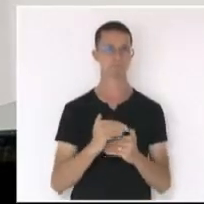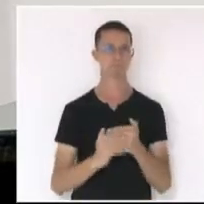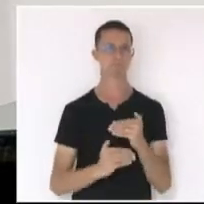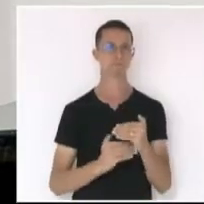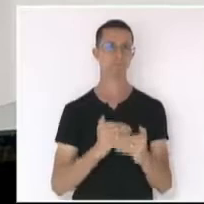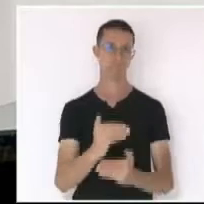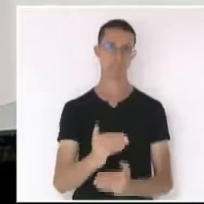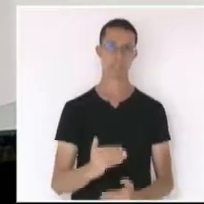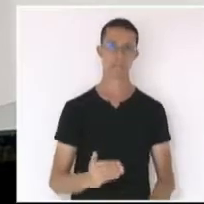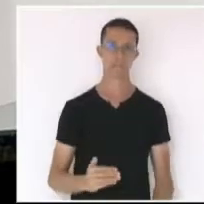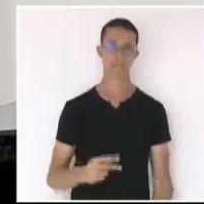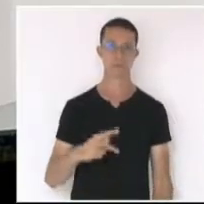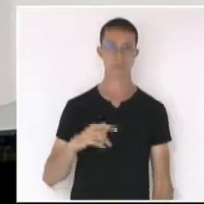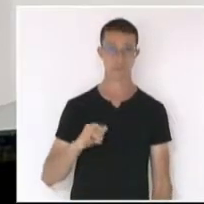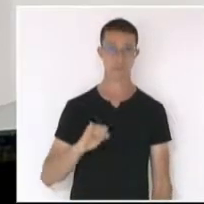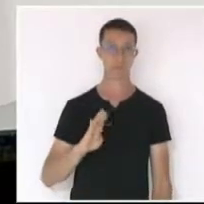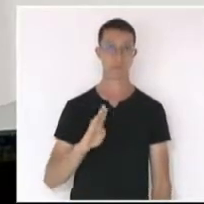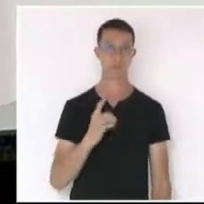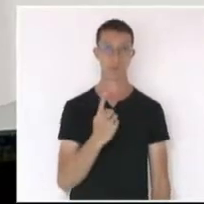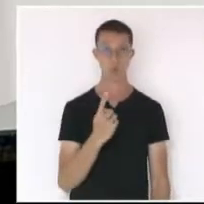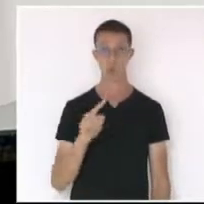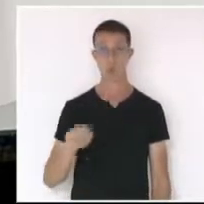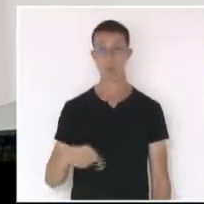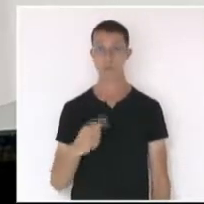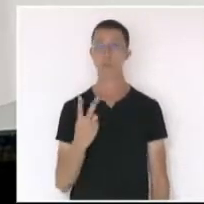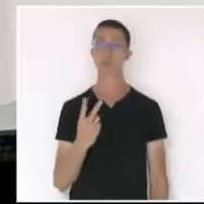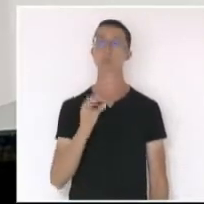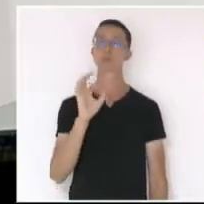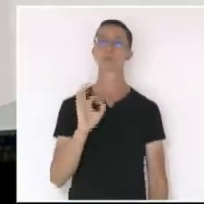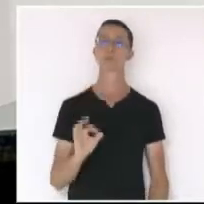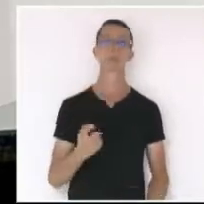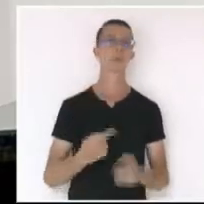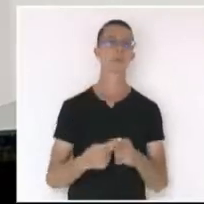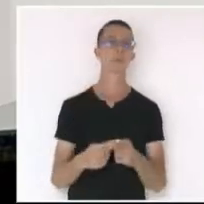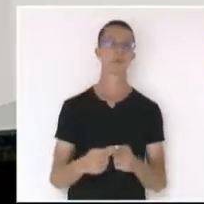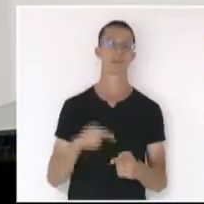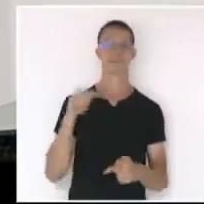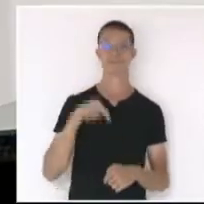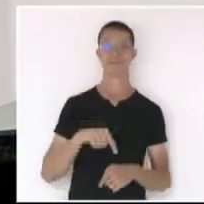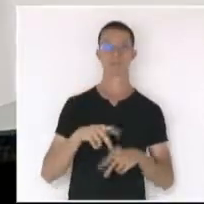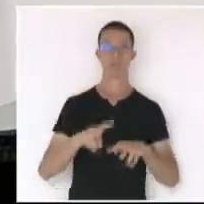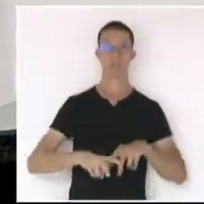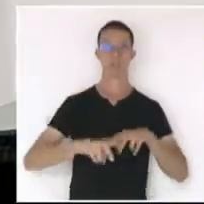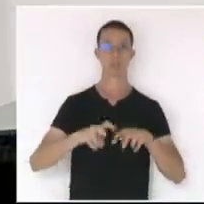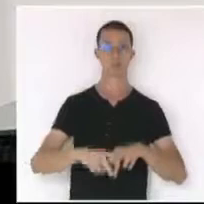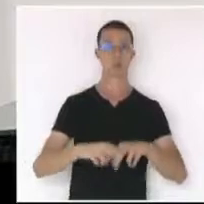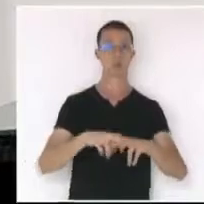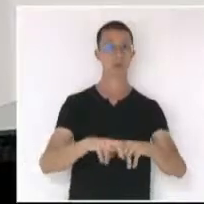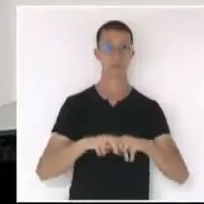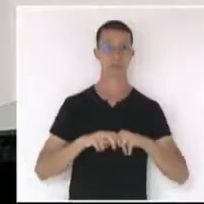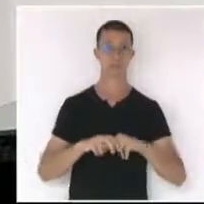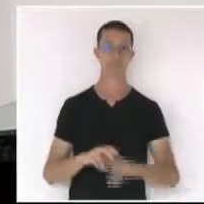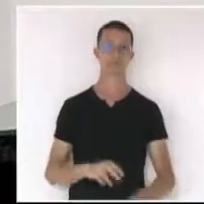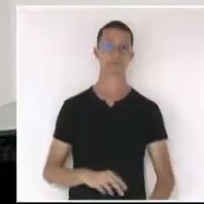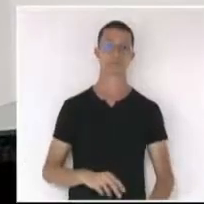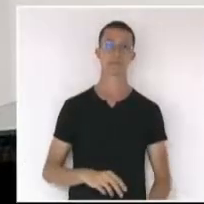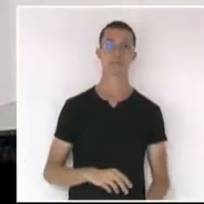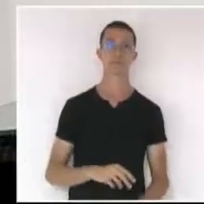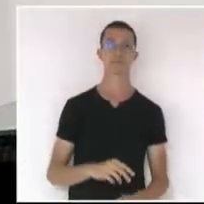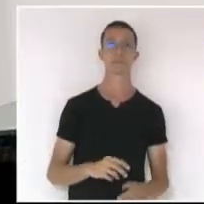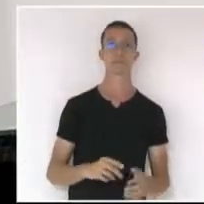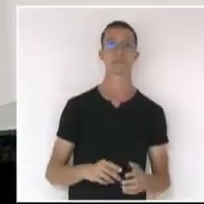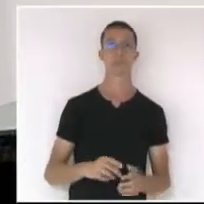cento o pipi e graças ao que graças ao agronegócio E aí vieram as autoridades do governo brasileiro